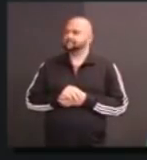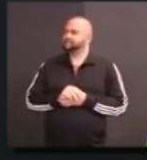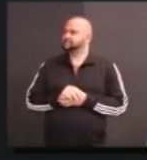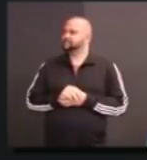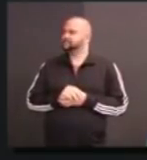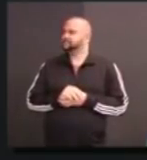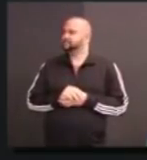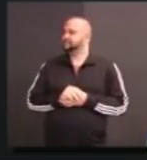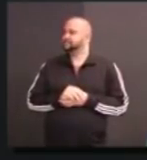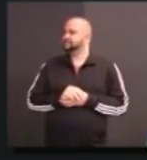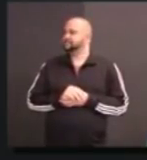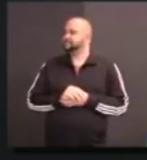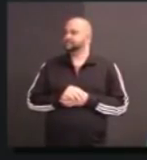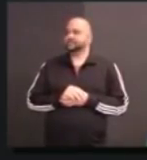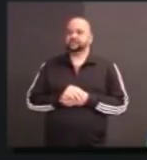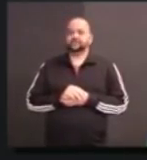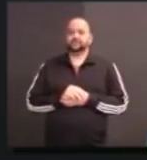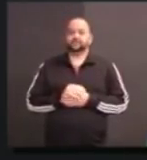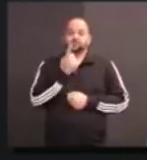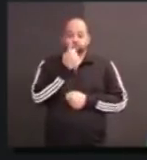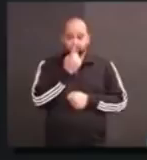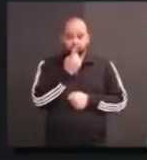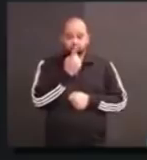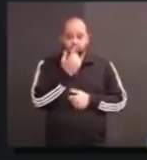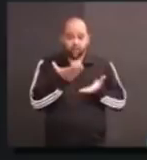um quilo de alimento perecível,